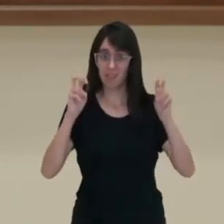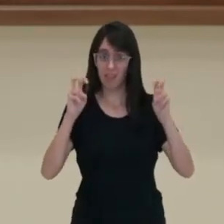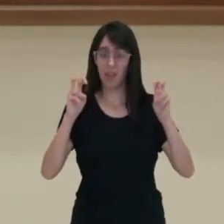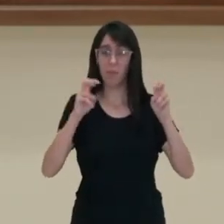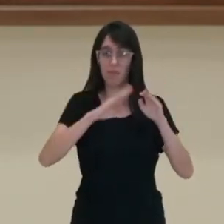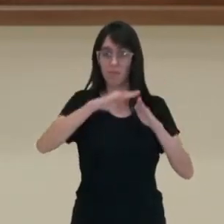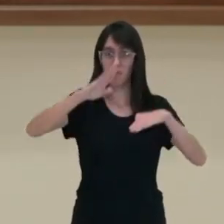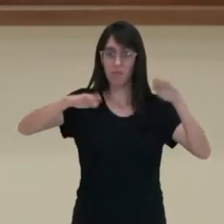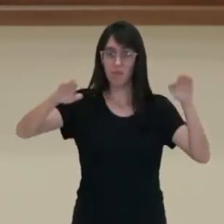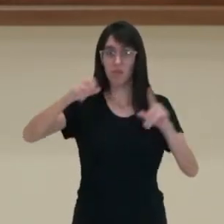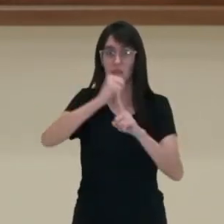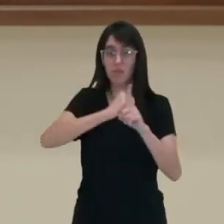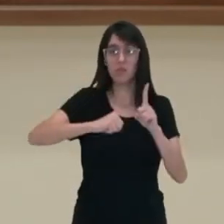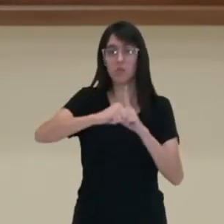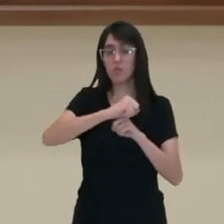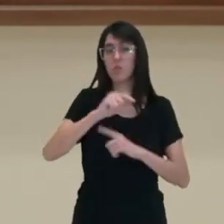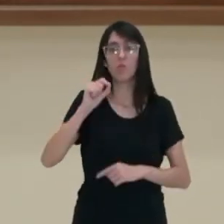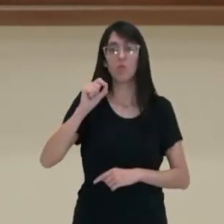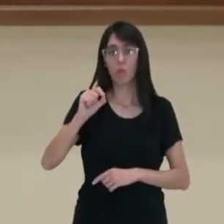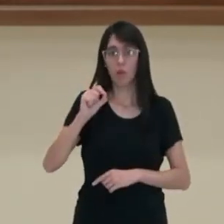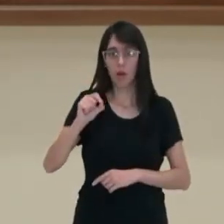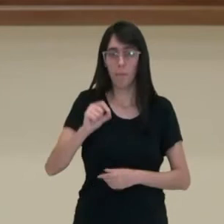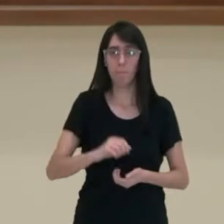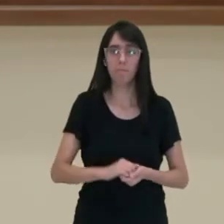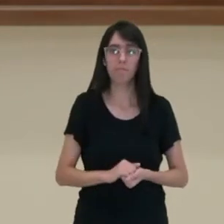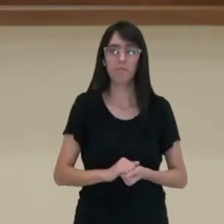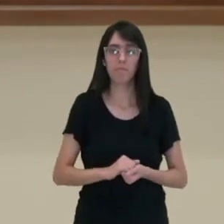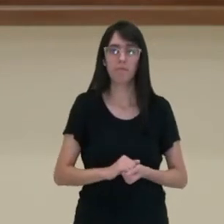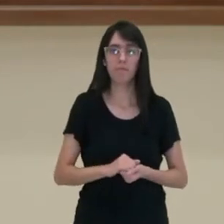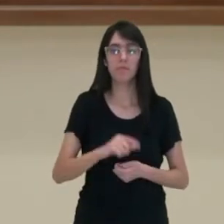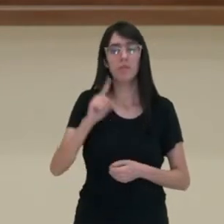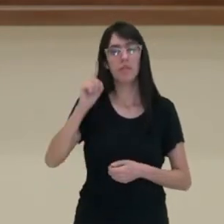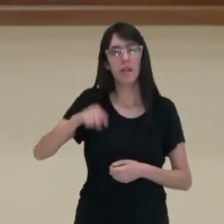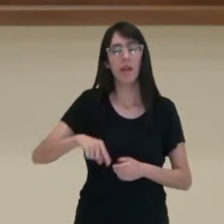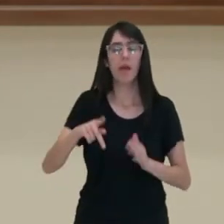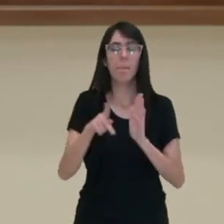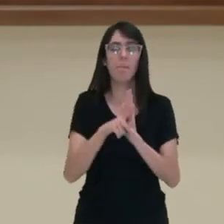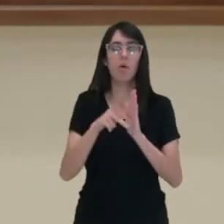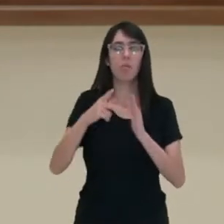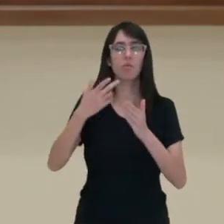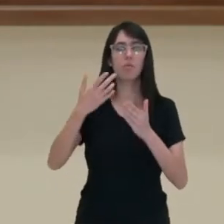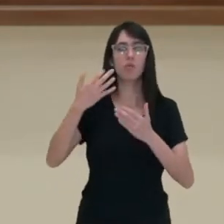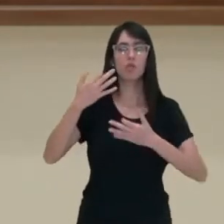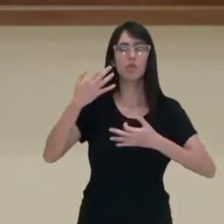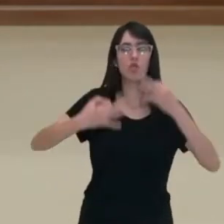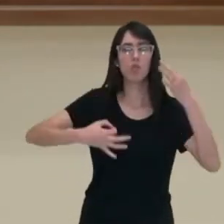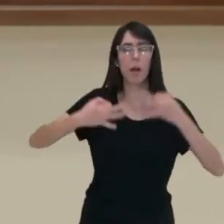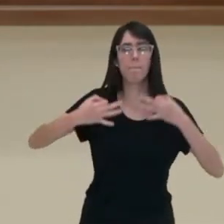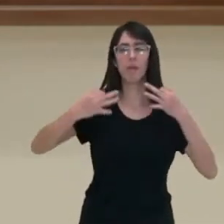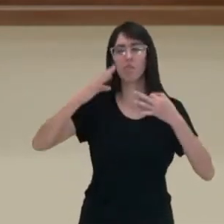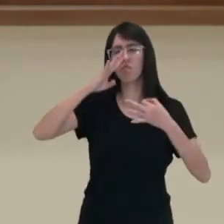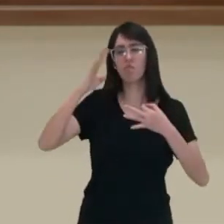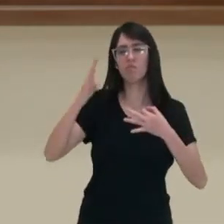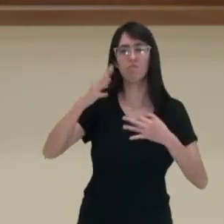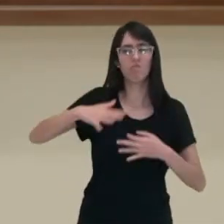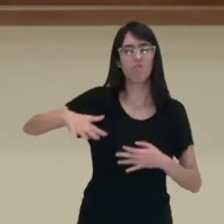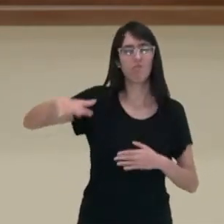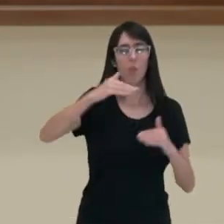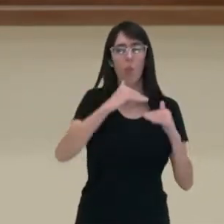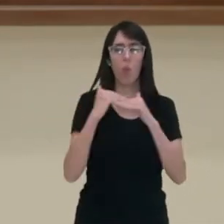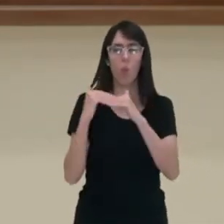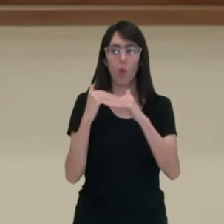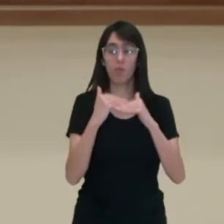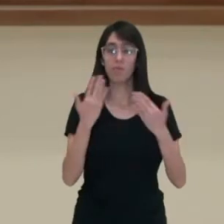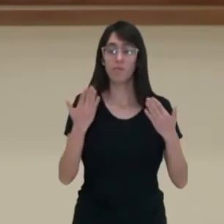é um dos que mais gera análises, julgamentos de senso comum também. Então, quando a gente fala